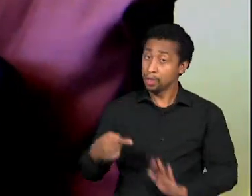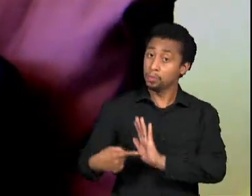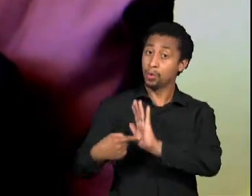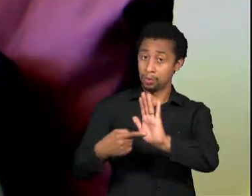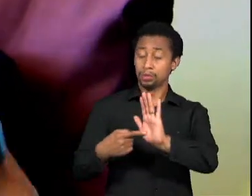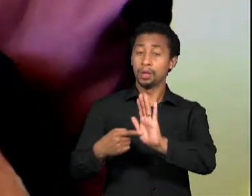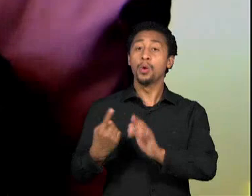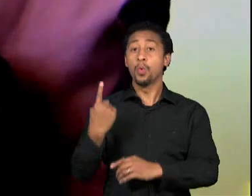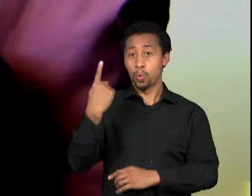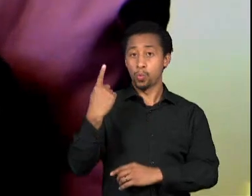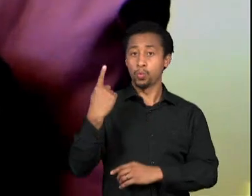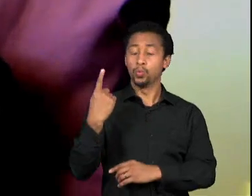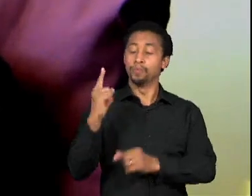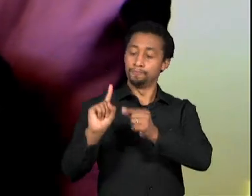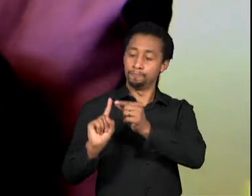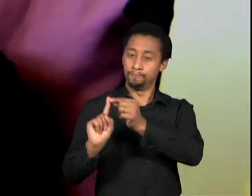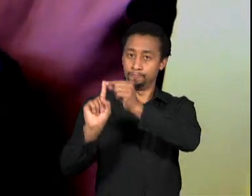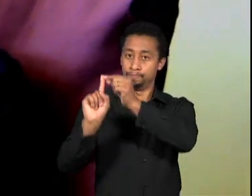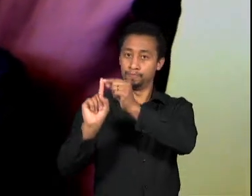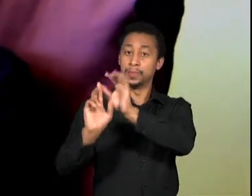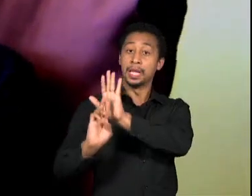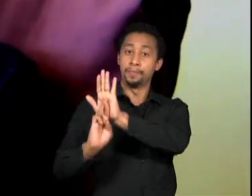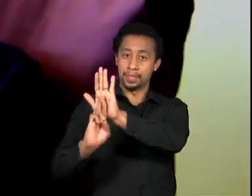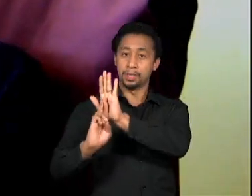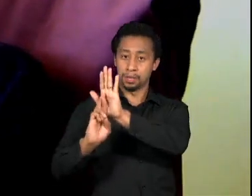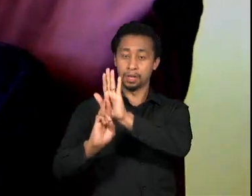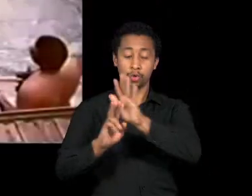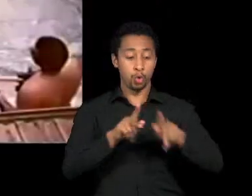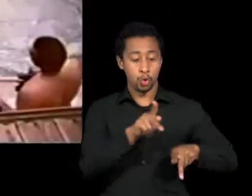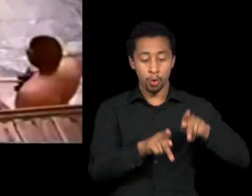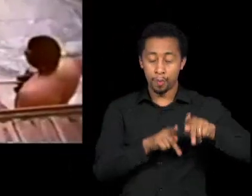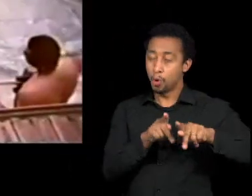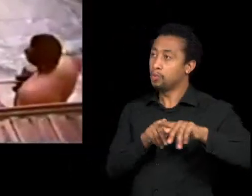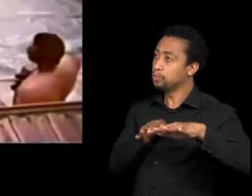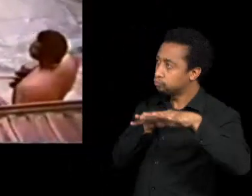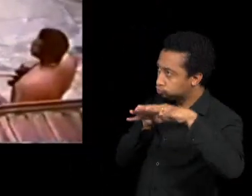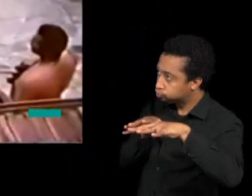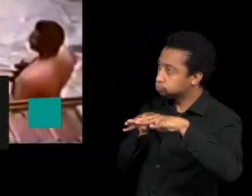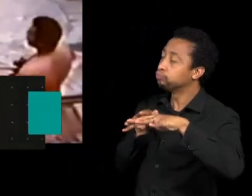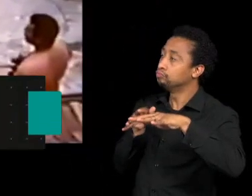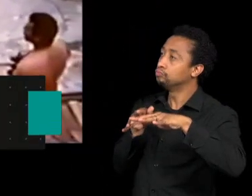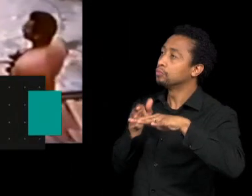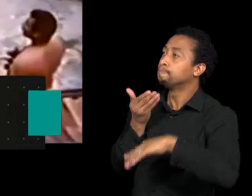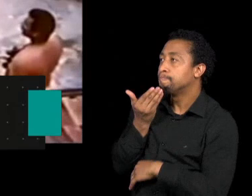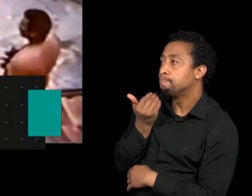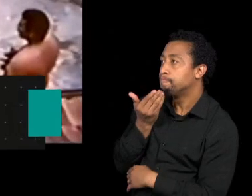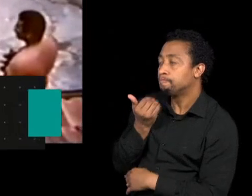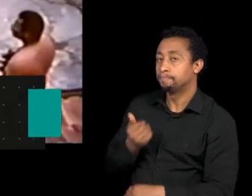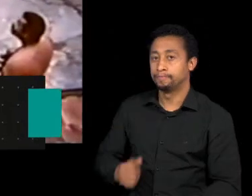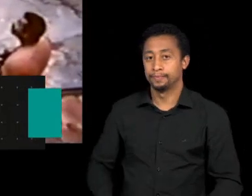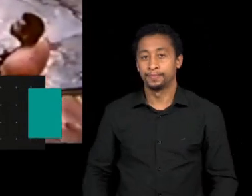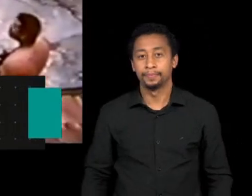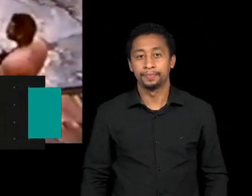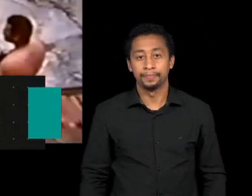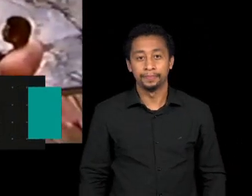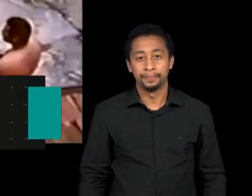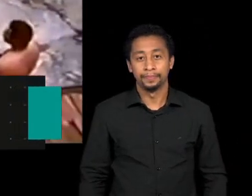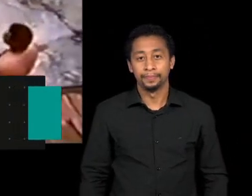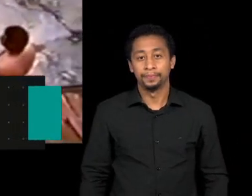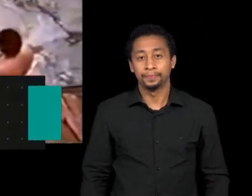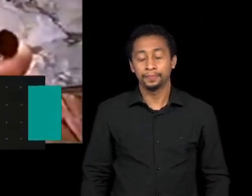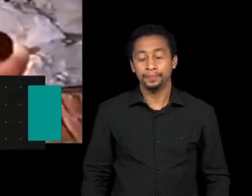fica a reboque do povo. Nos braços do meu amor,